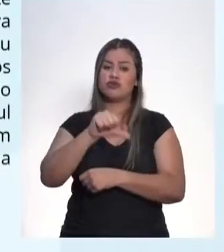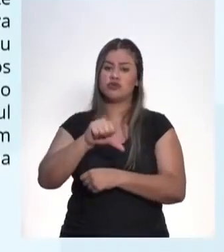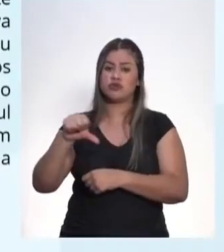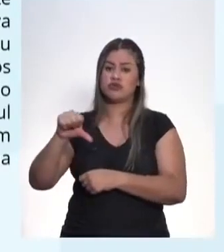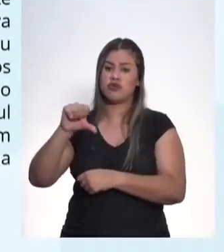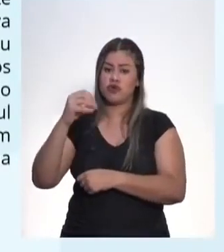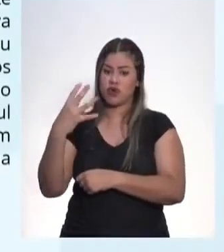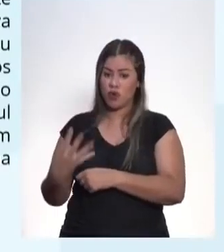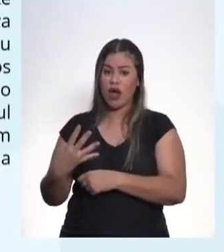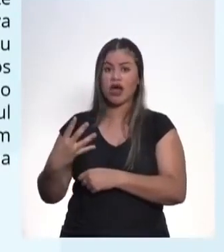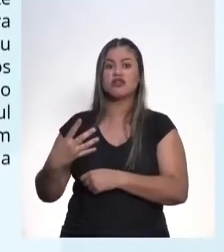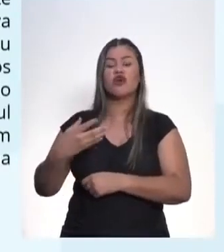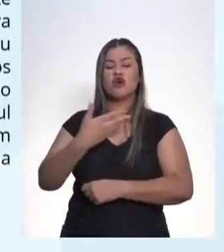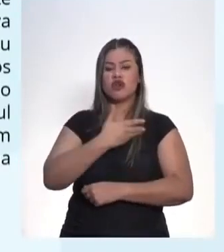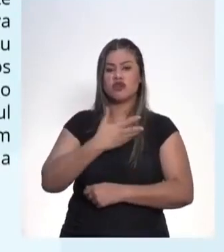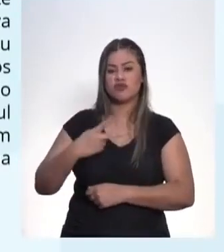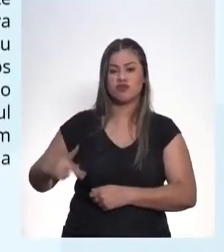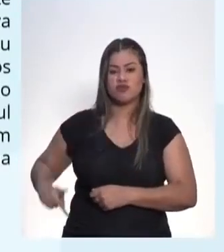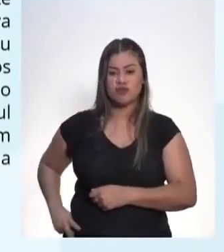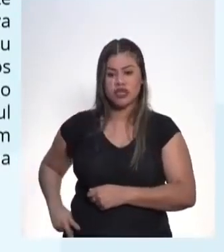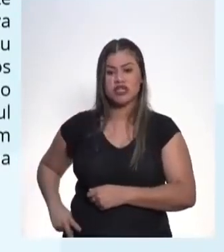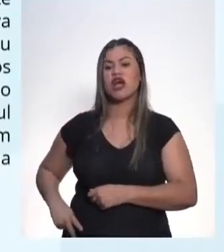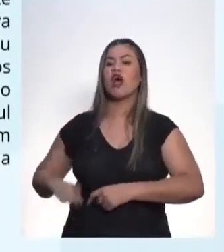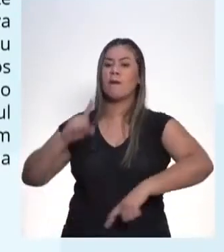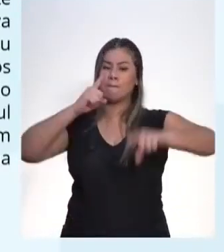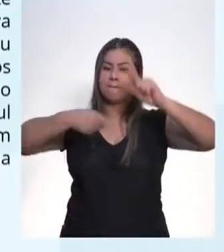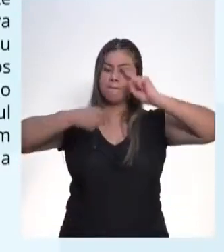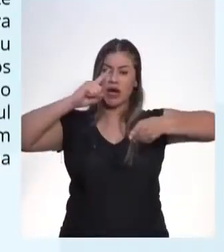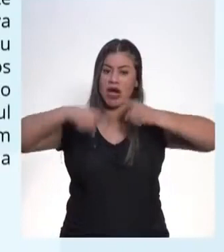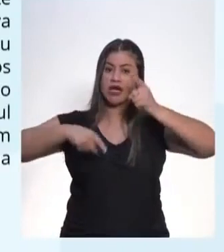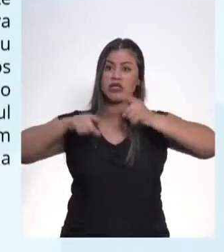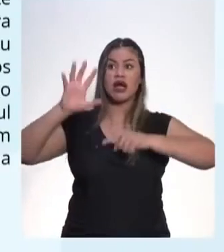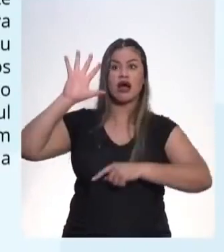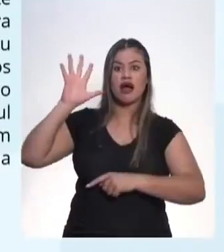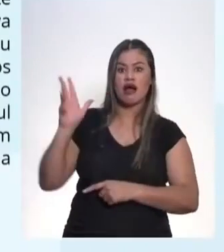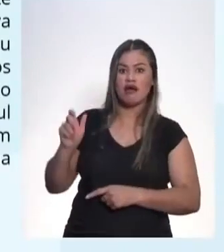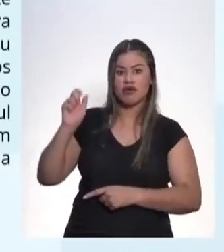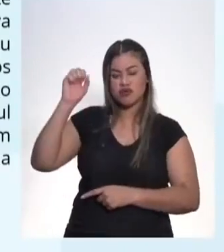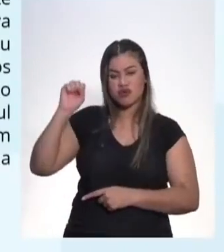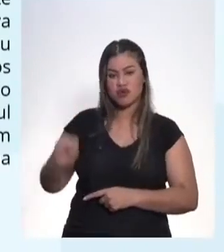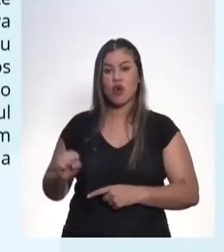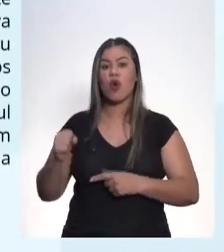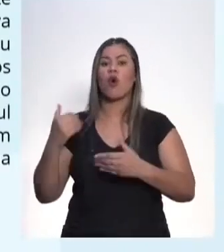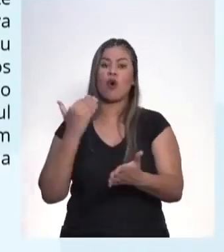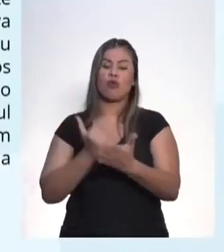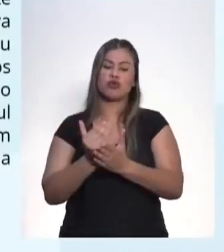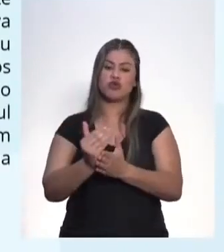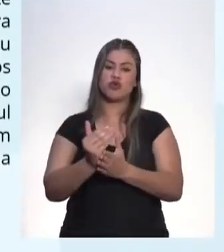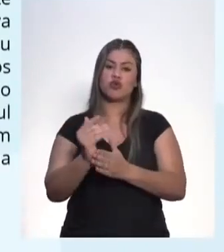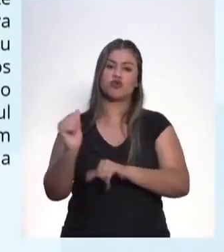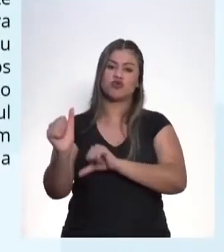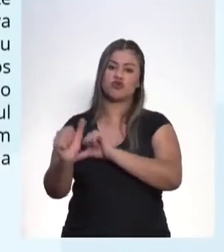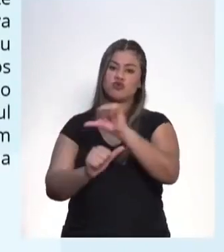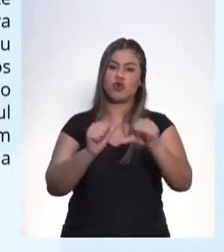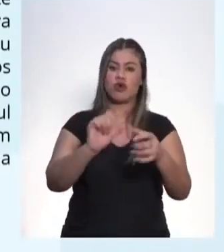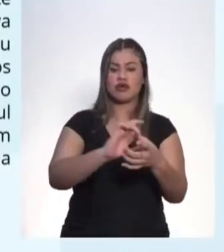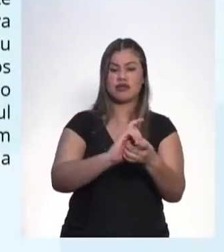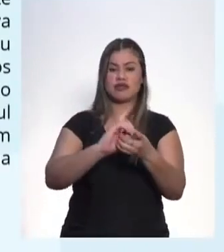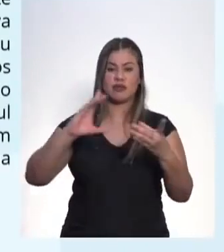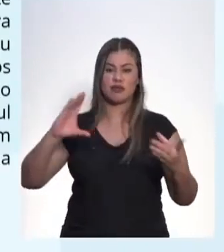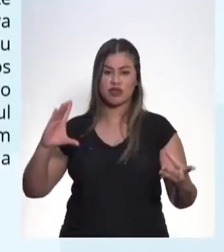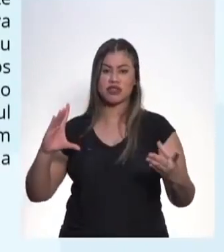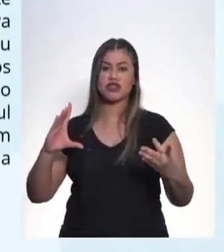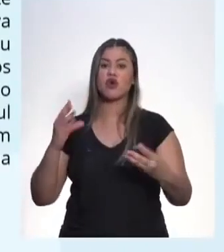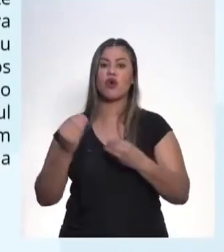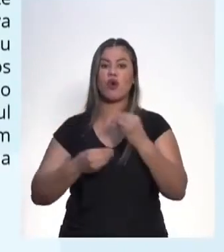1994. Em seu governo, a África do Sul iniciou uma transição para a democracia com a adoção de um